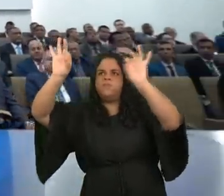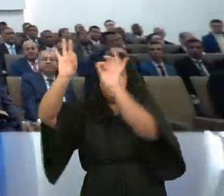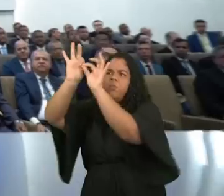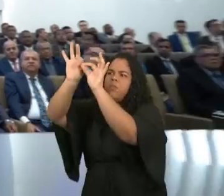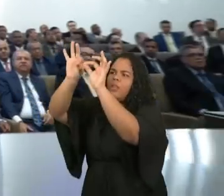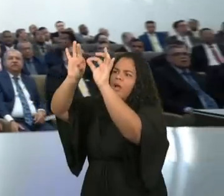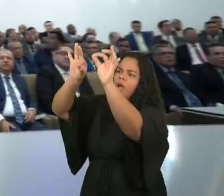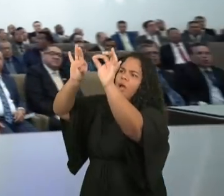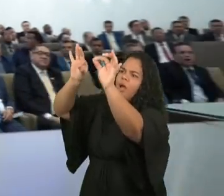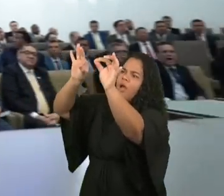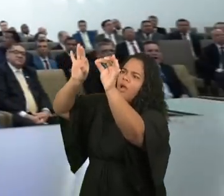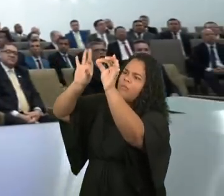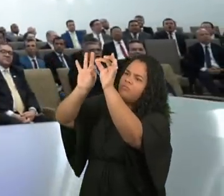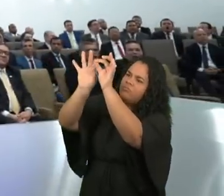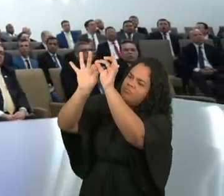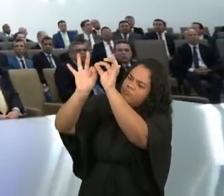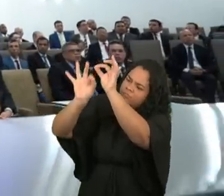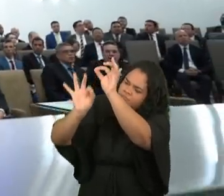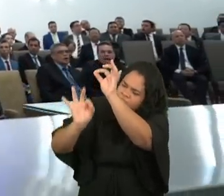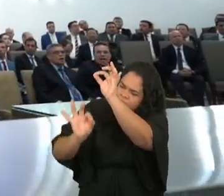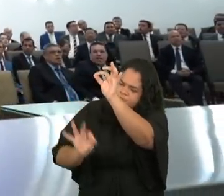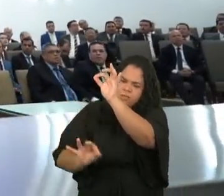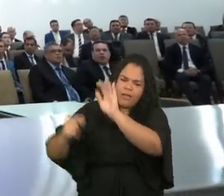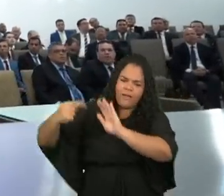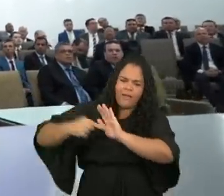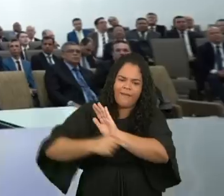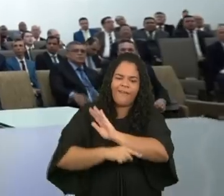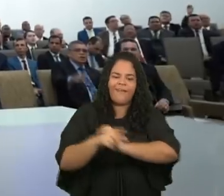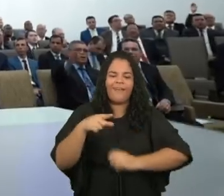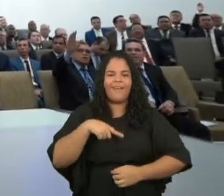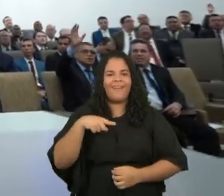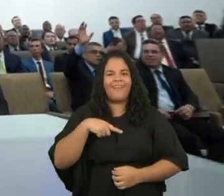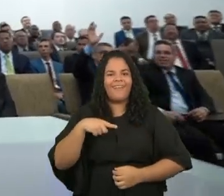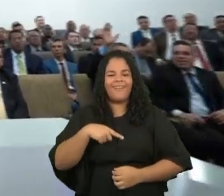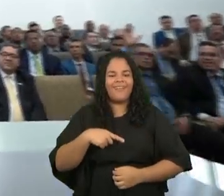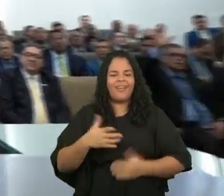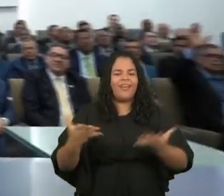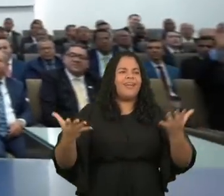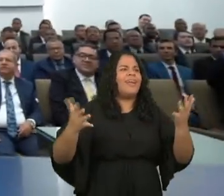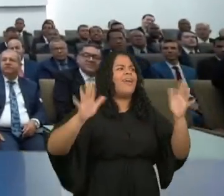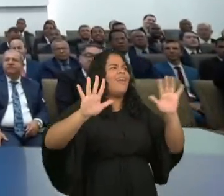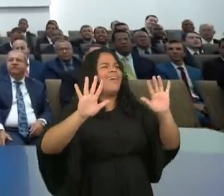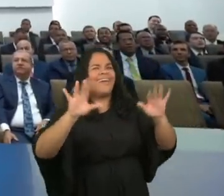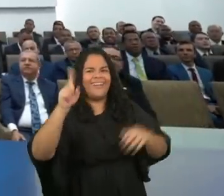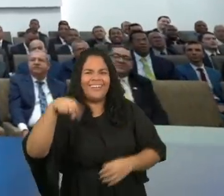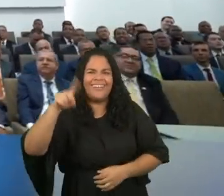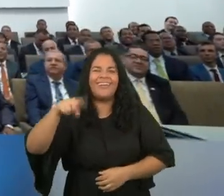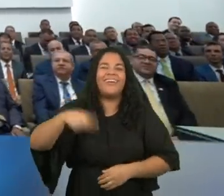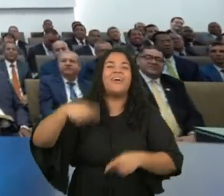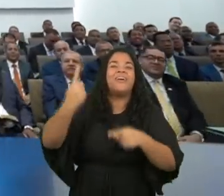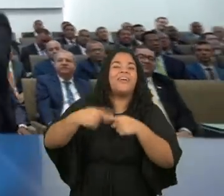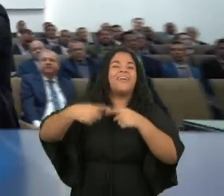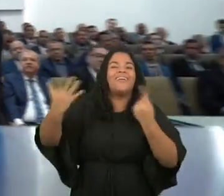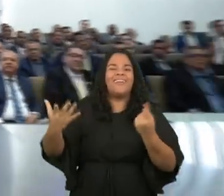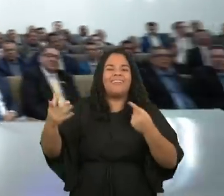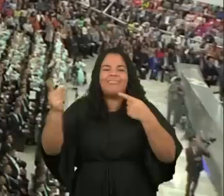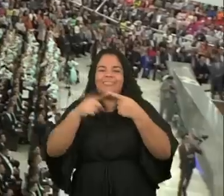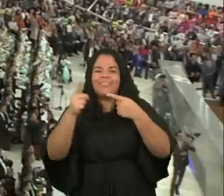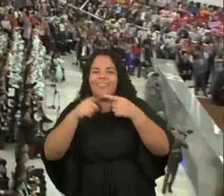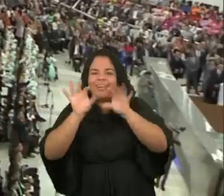comigo: largura, altura e profundidade. Oh, já foi? Isso é a digital de